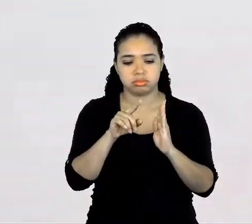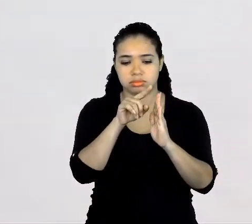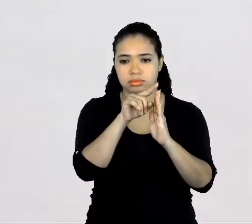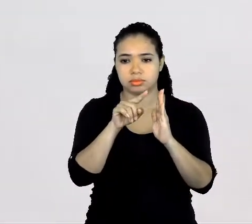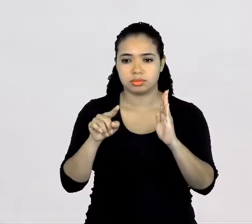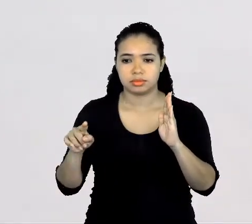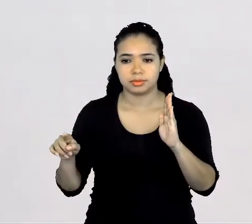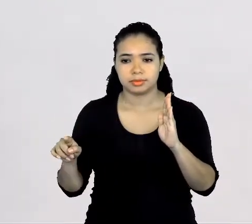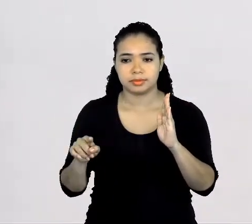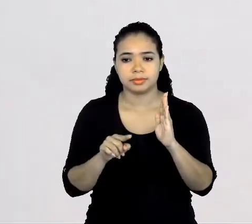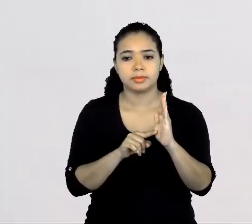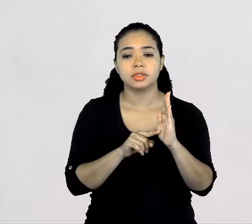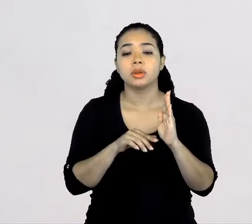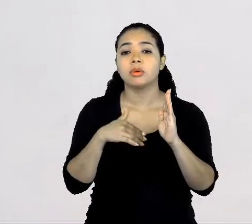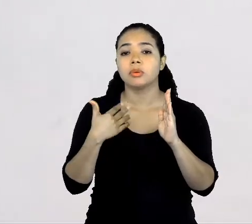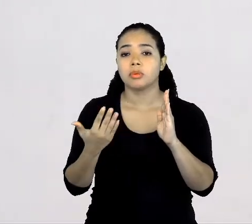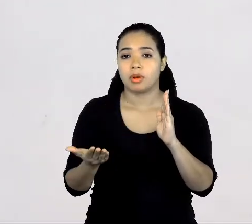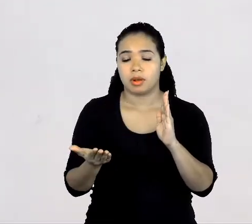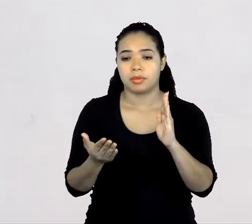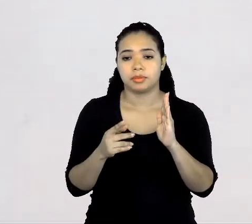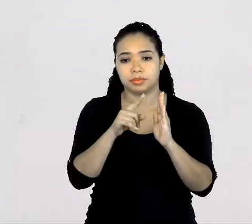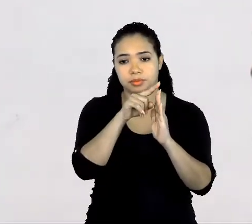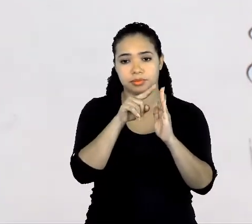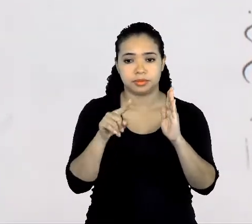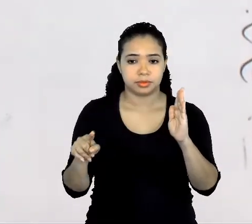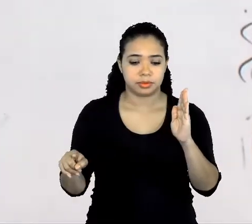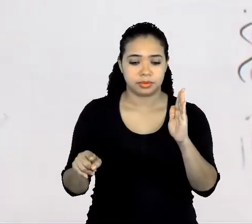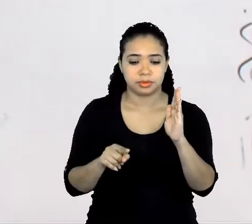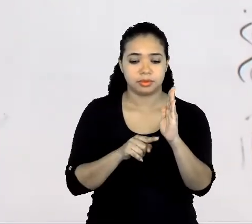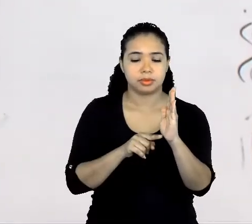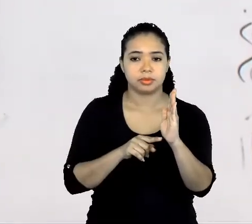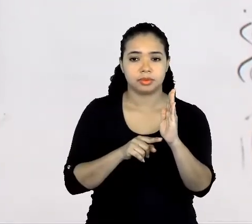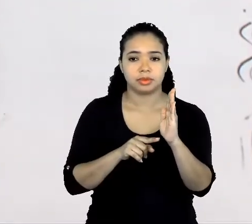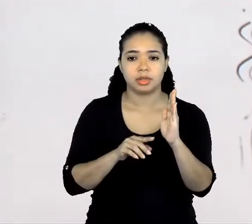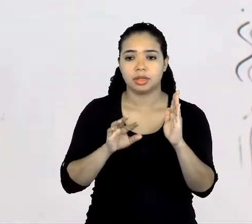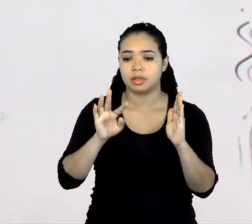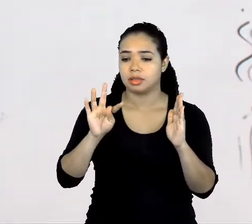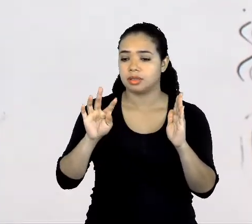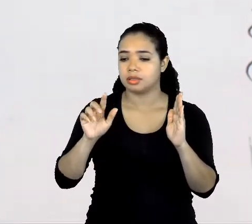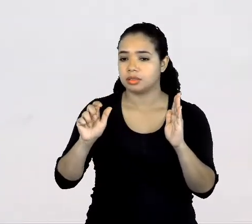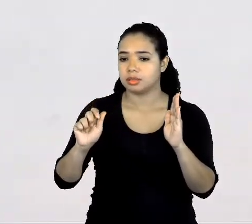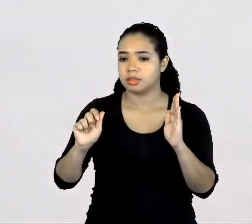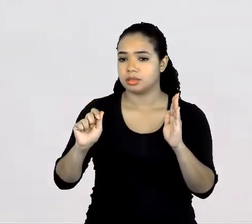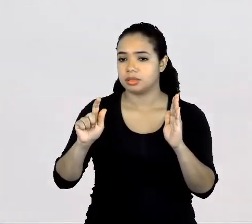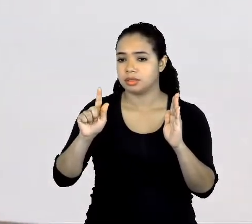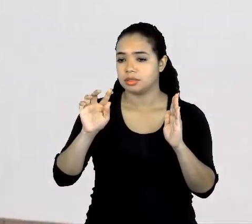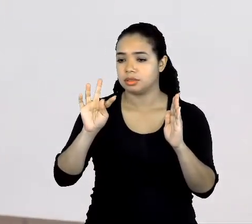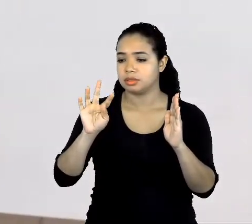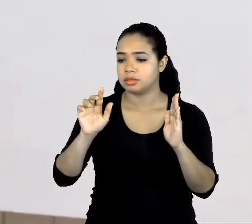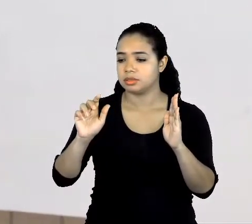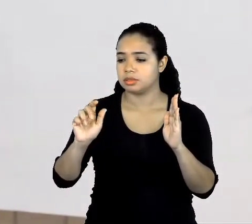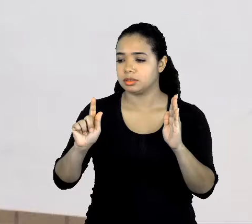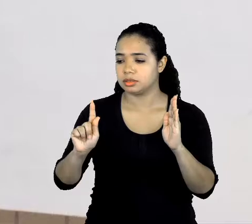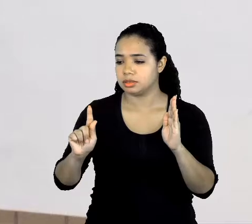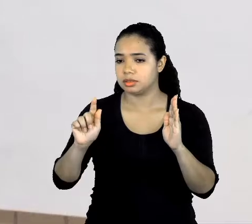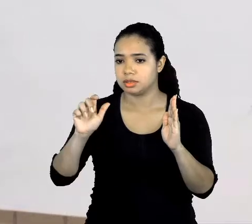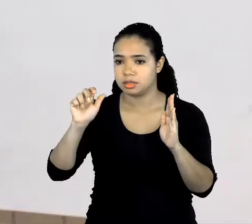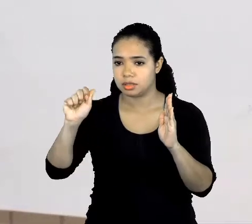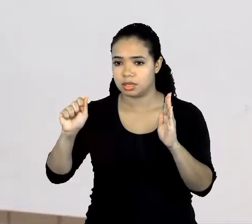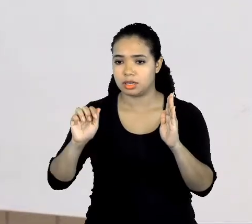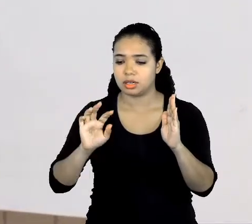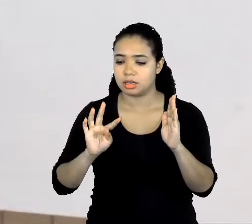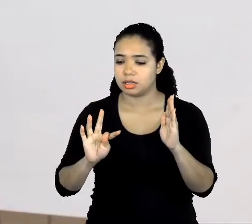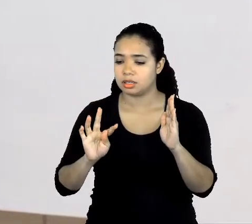quais são os valores de tangente de A e de tangente de B? E me deu o triângulo.